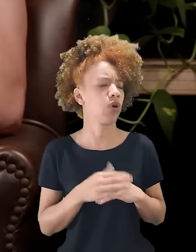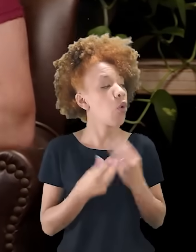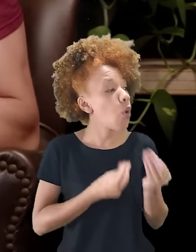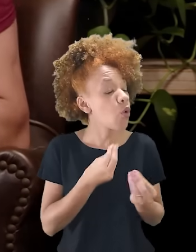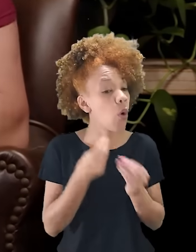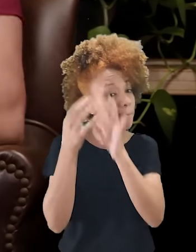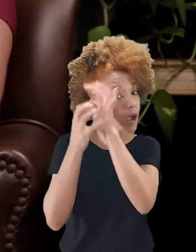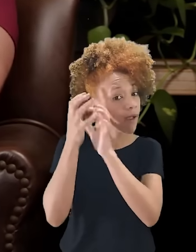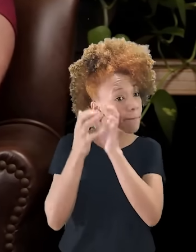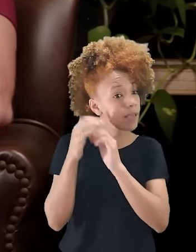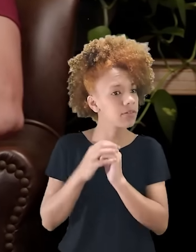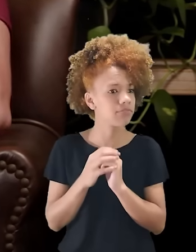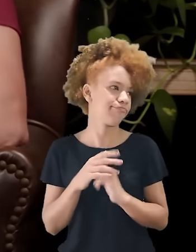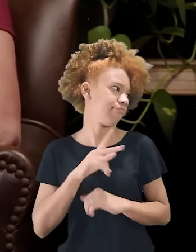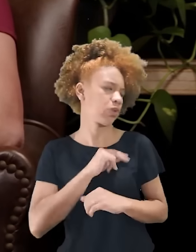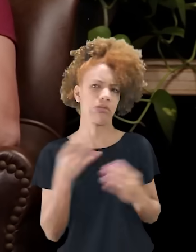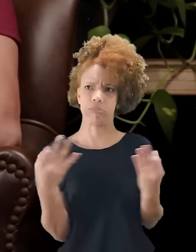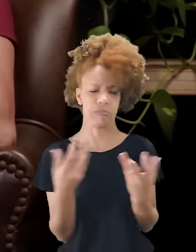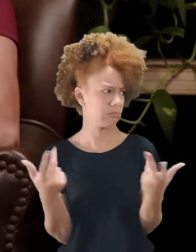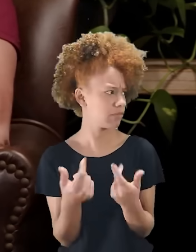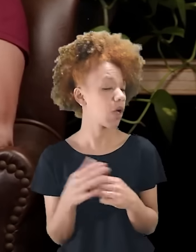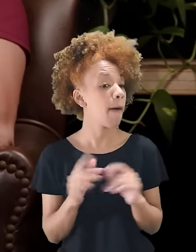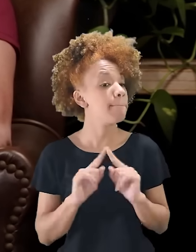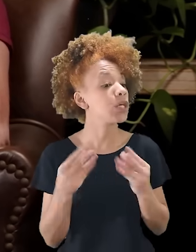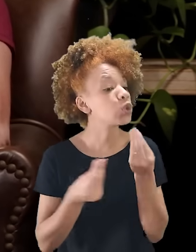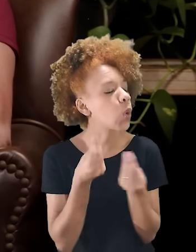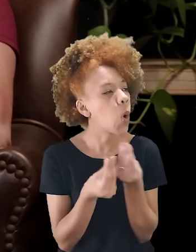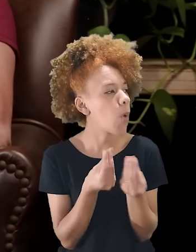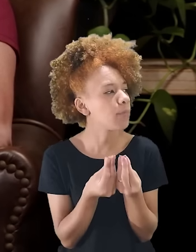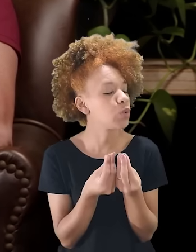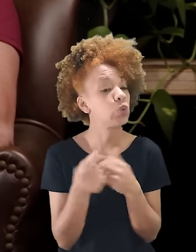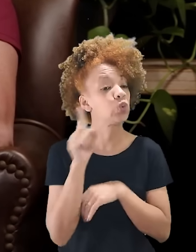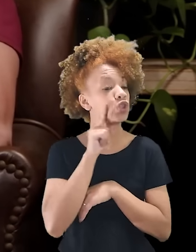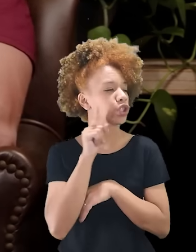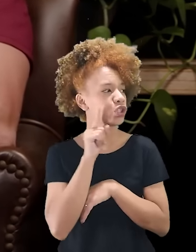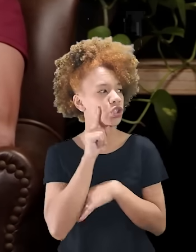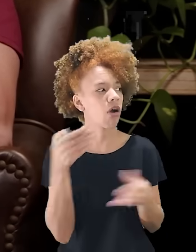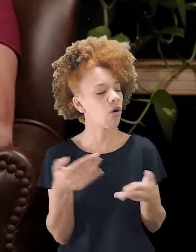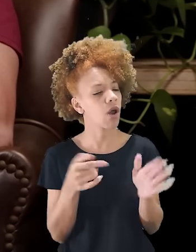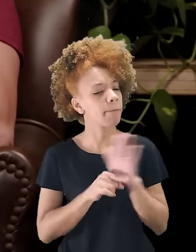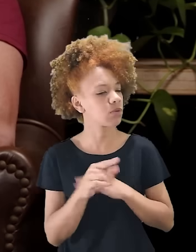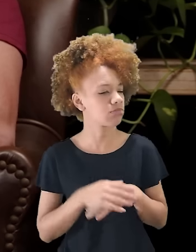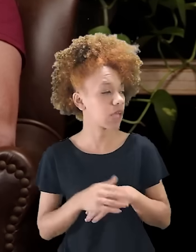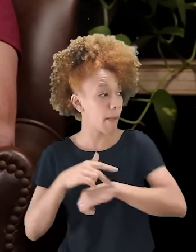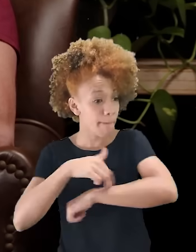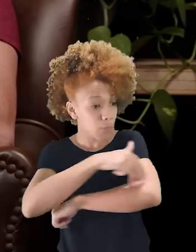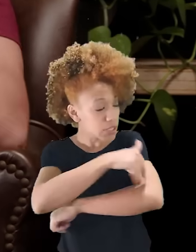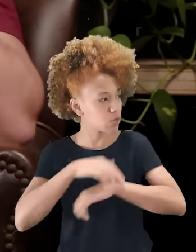de como isso afeta a tua cabeça matou genial como isso afeta o teu dia a dia agora essa é a pergunta